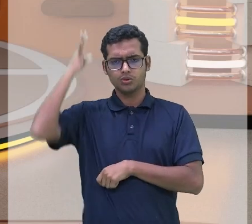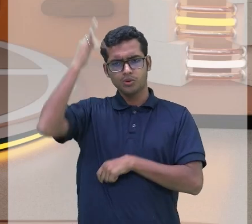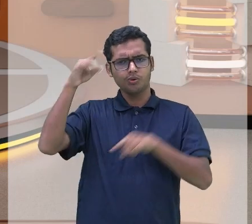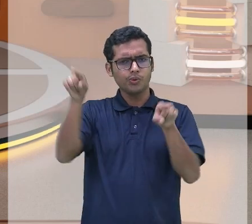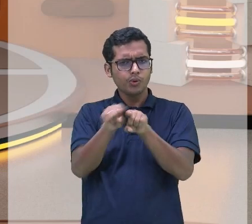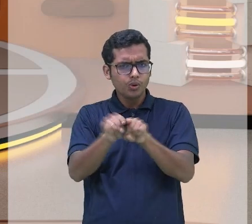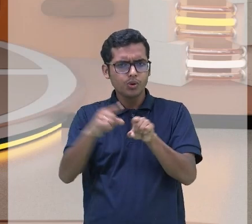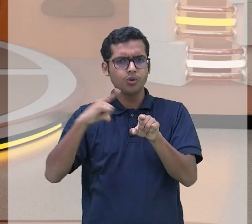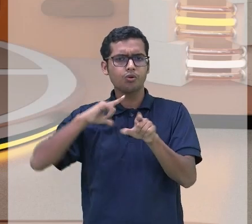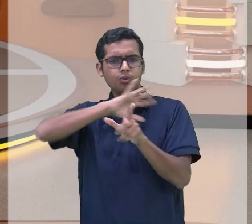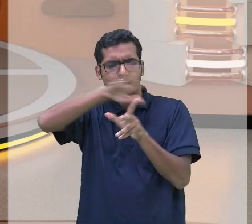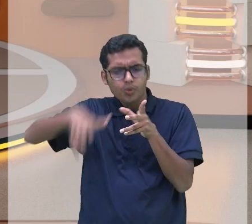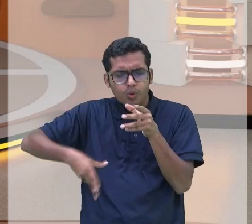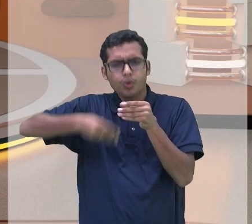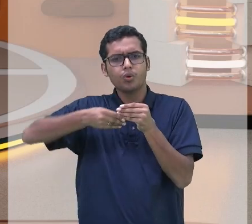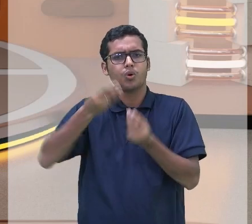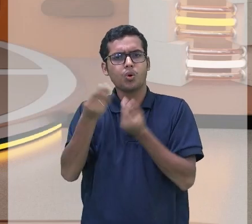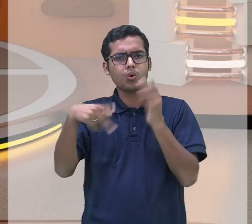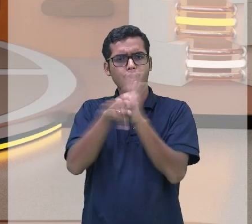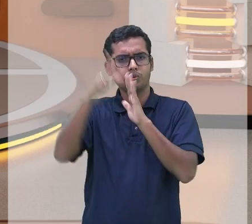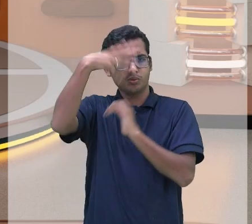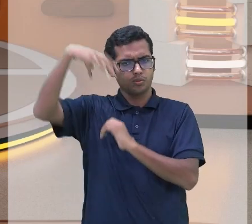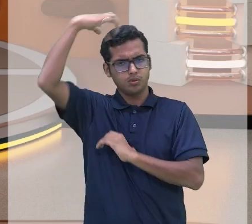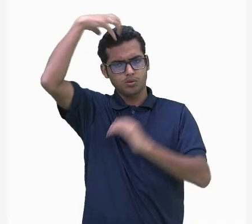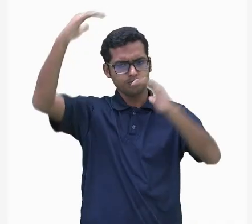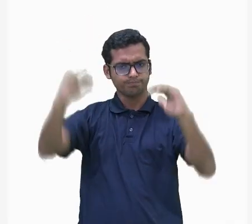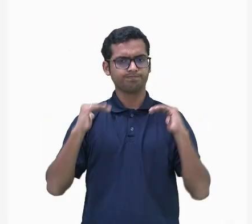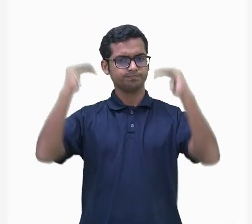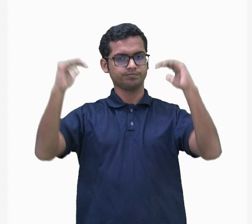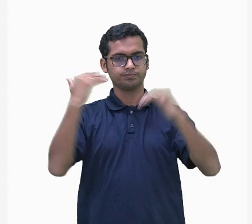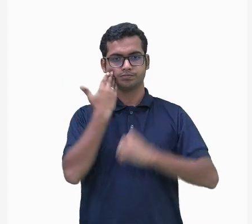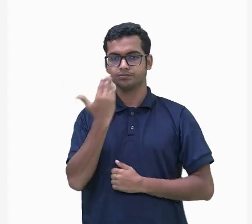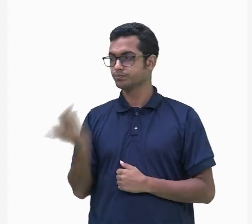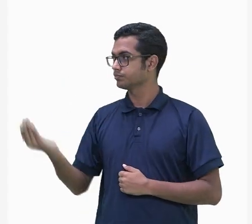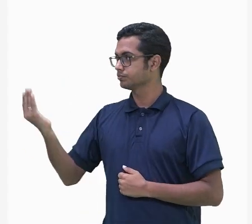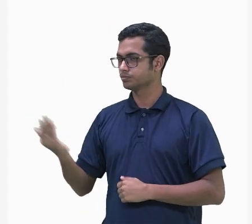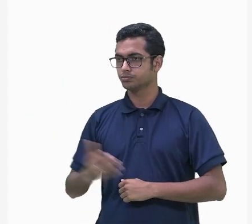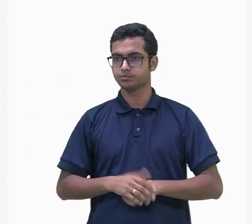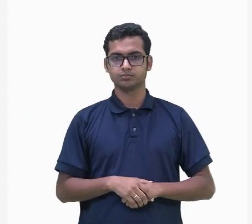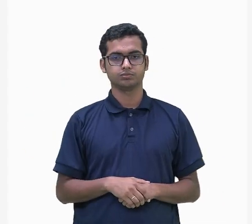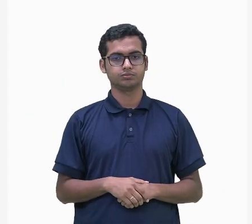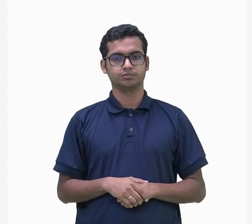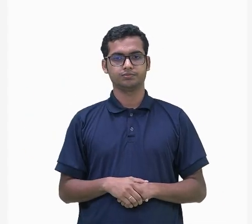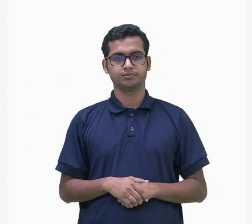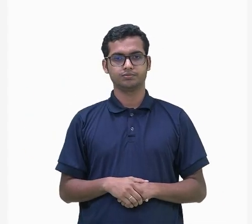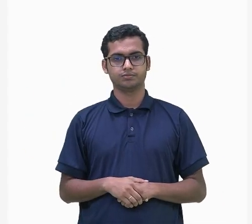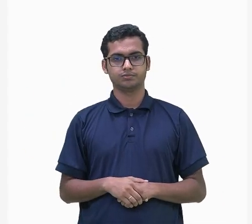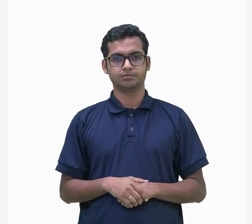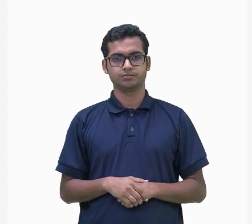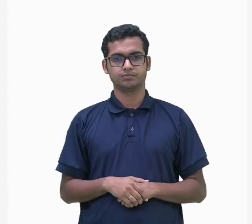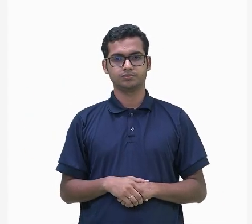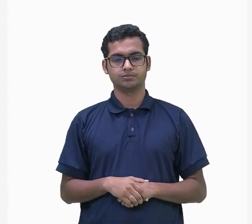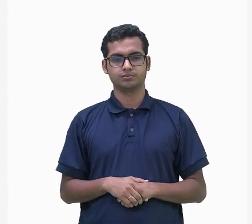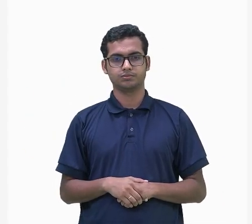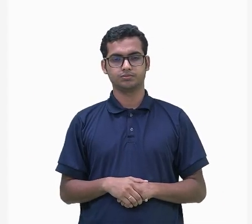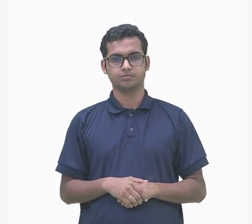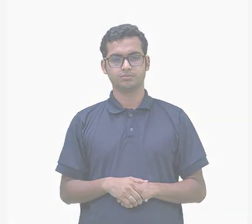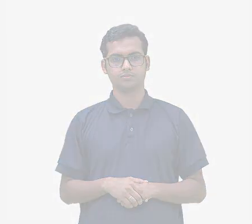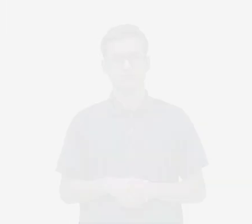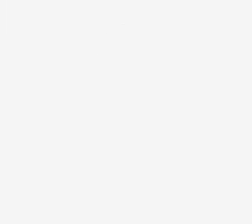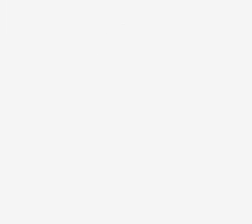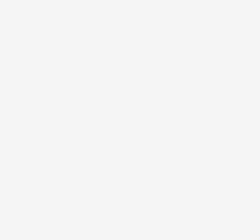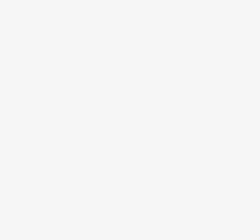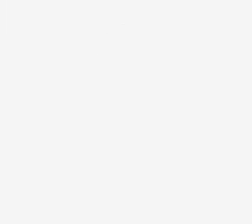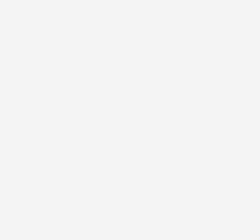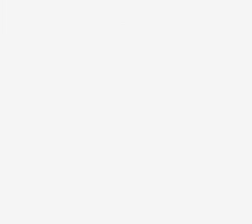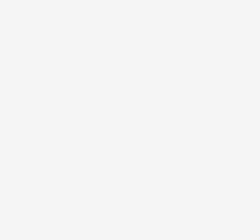deu ali a monarquia absolutista. Vamos adiante com ele. E é ele, Thomas Hobbes, que viu a brutalidade